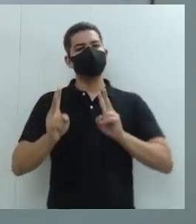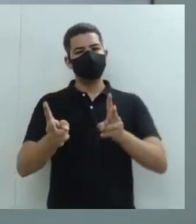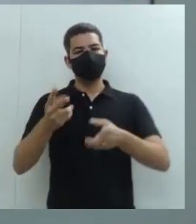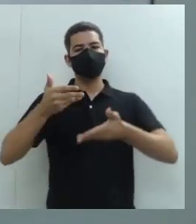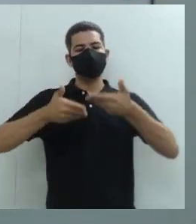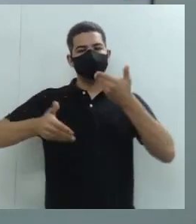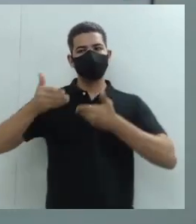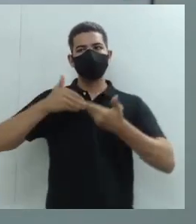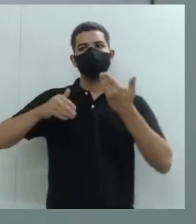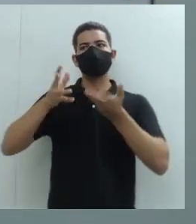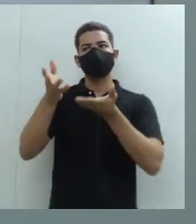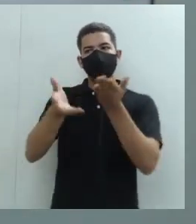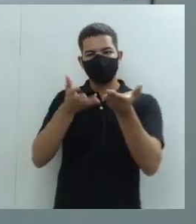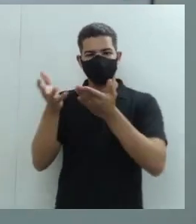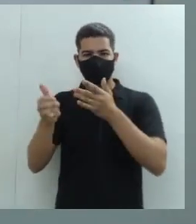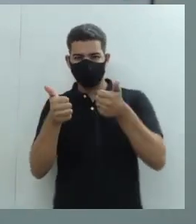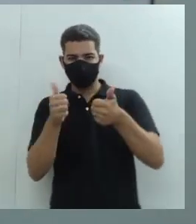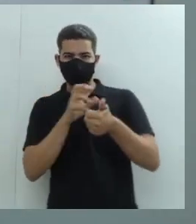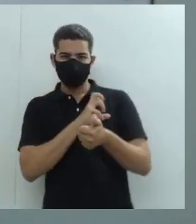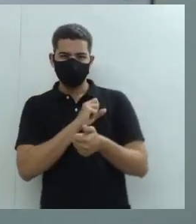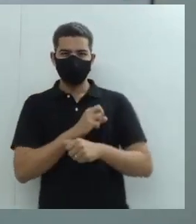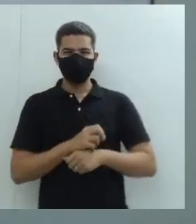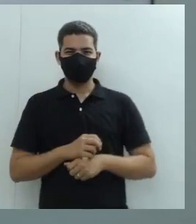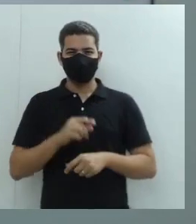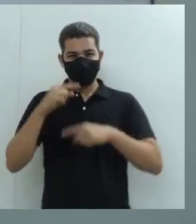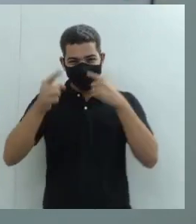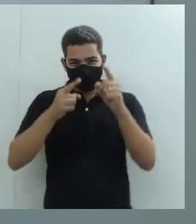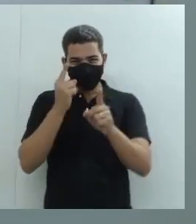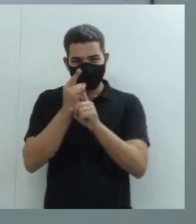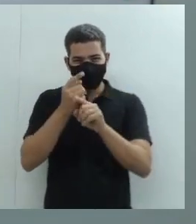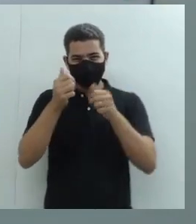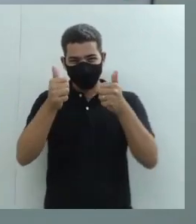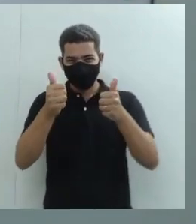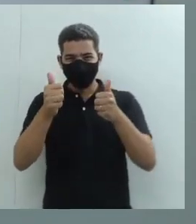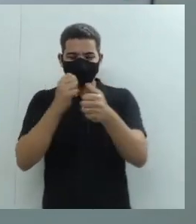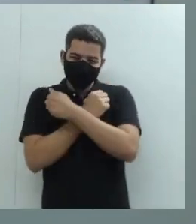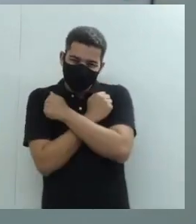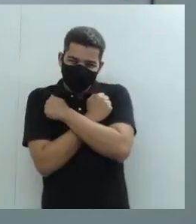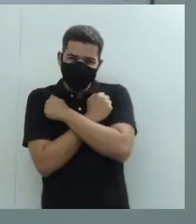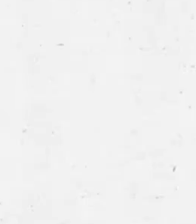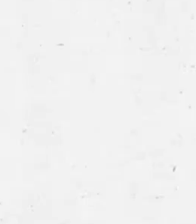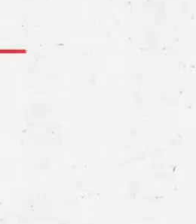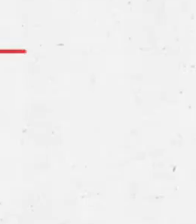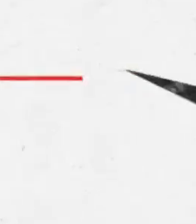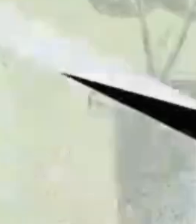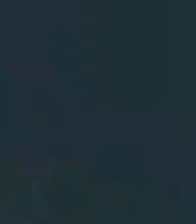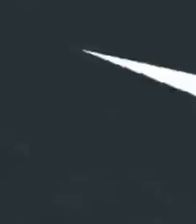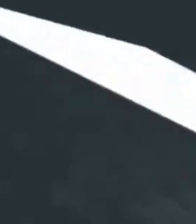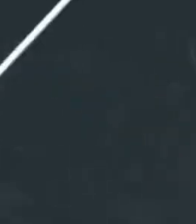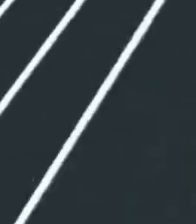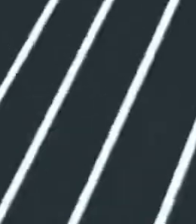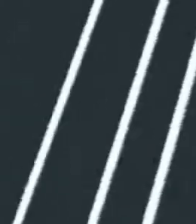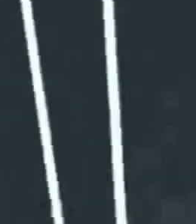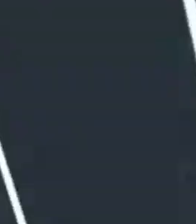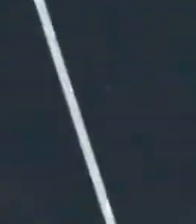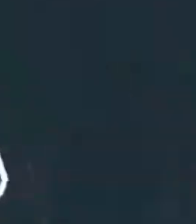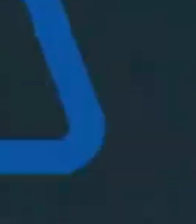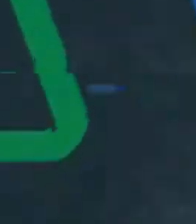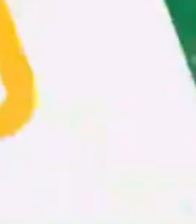cuidando das pessoas que vocês amam. Pessoal, até a próxima aula. Um forte abraço.